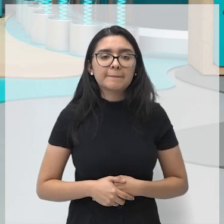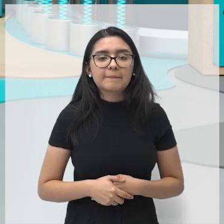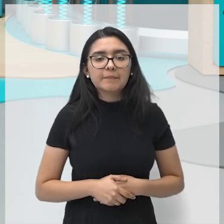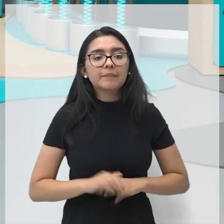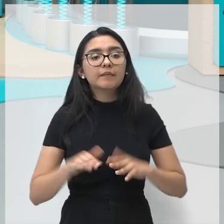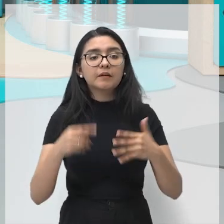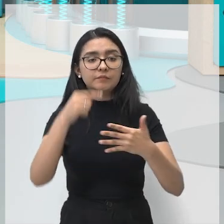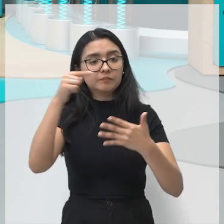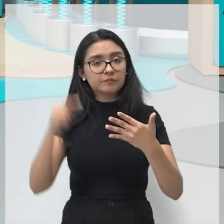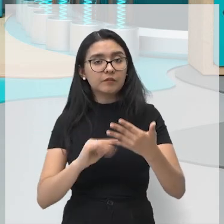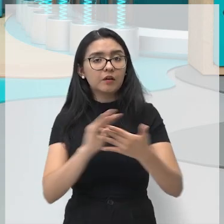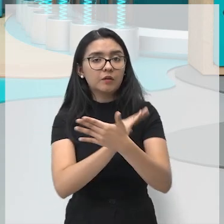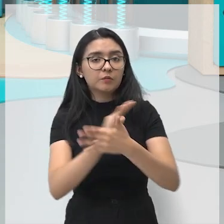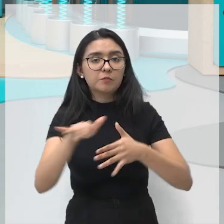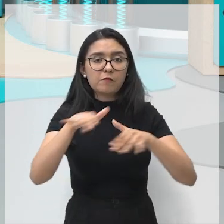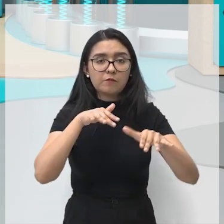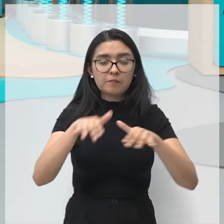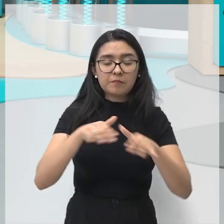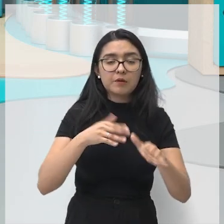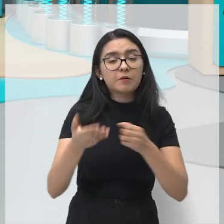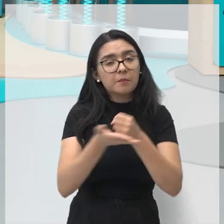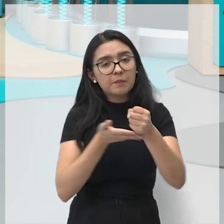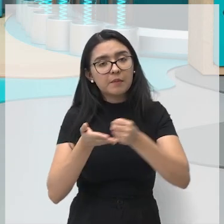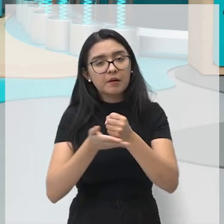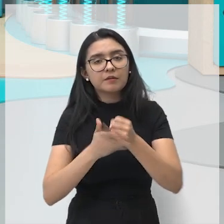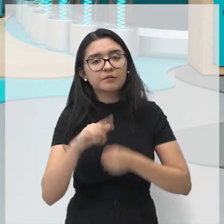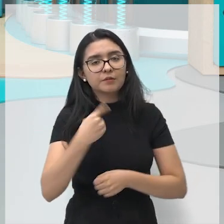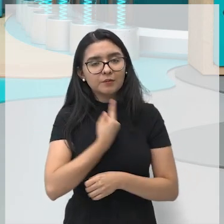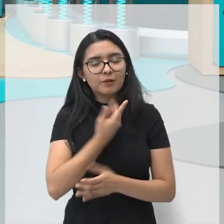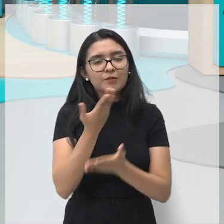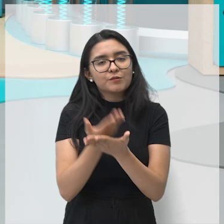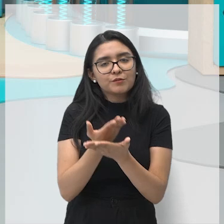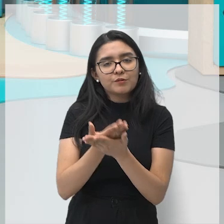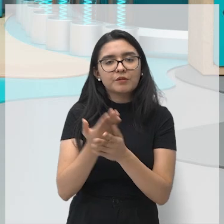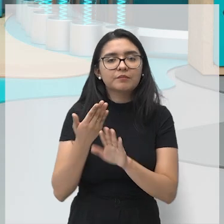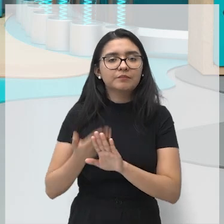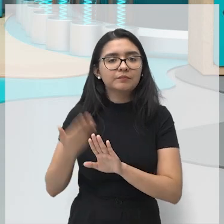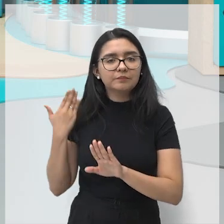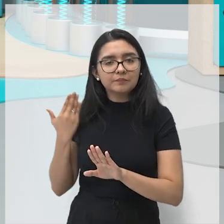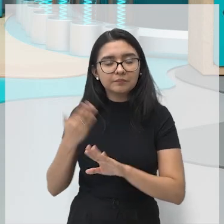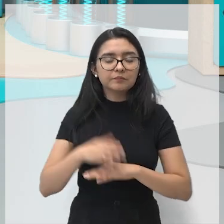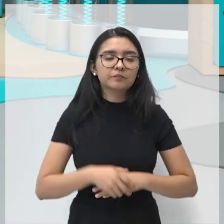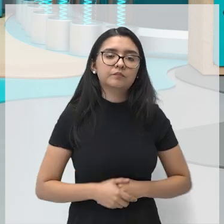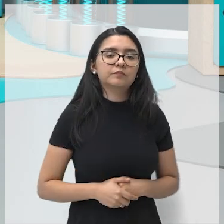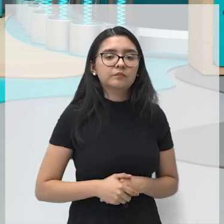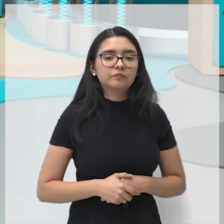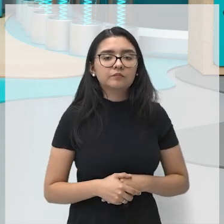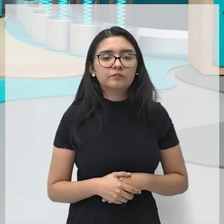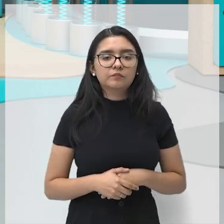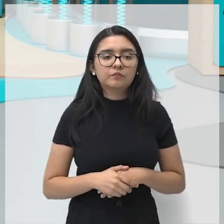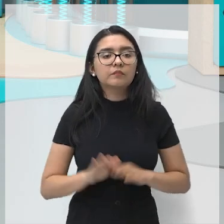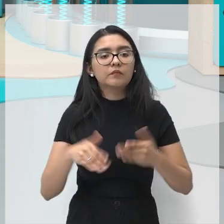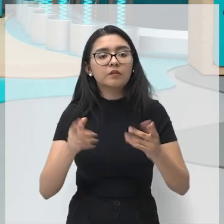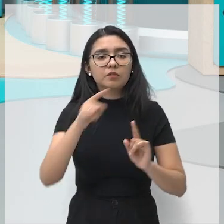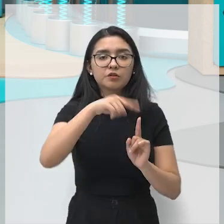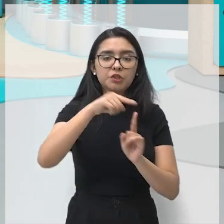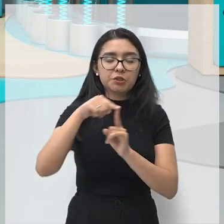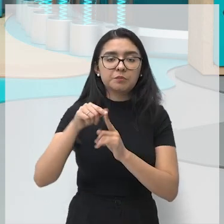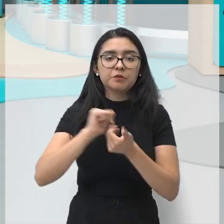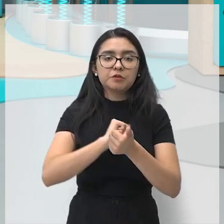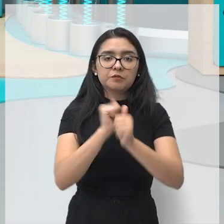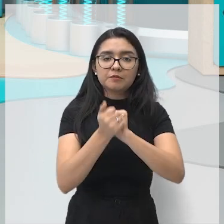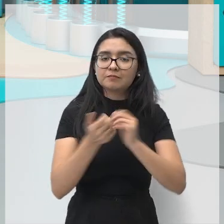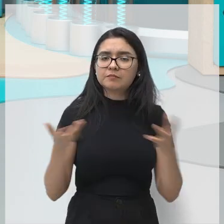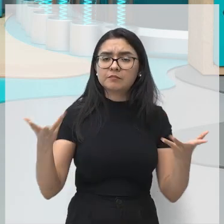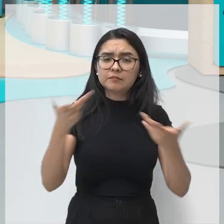ok? Esses são alguns dos movimentos básicos que a gente teve a oportunidade de explorar nas nossas aulas. Essa modalidade é tão